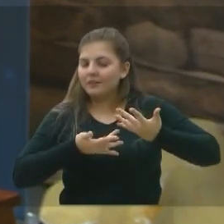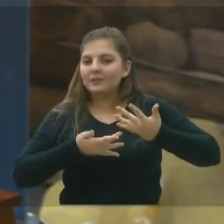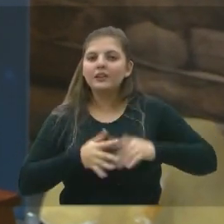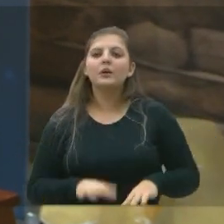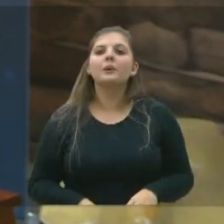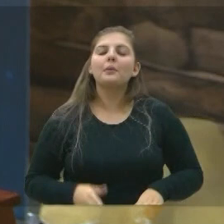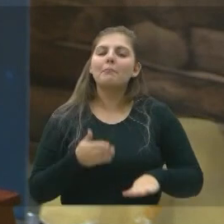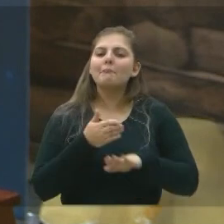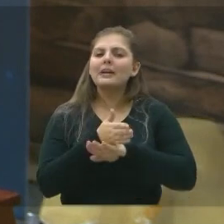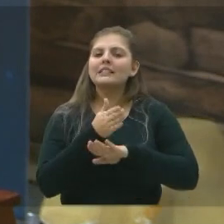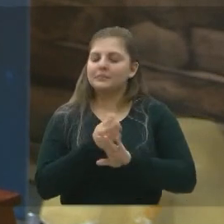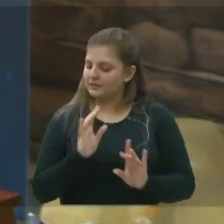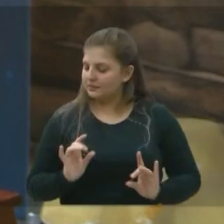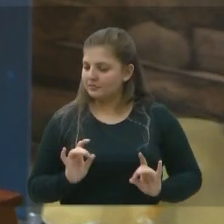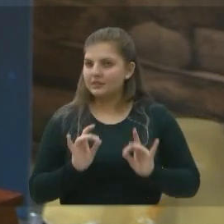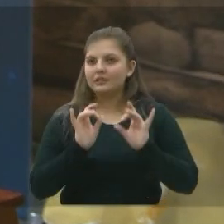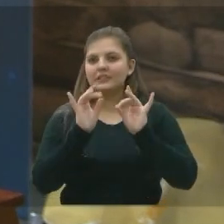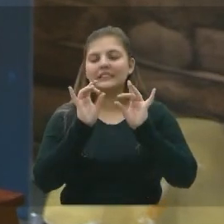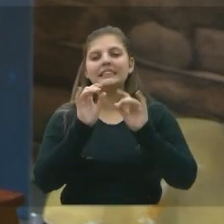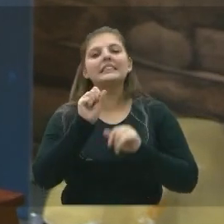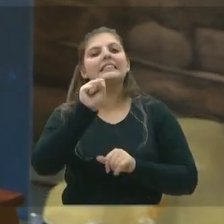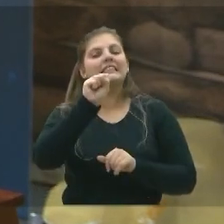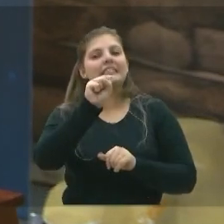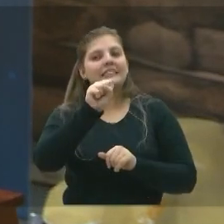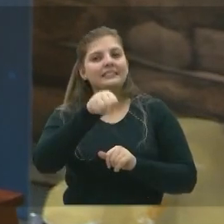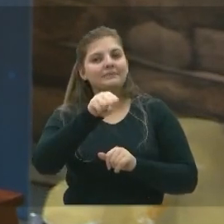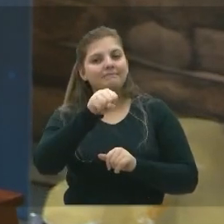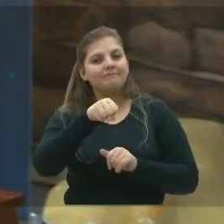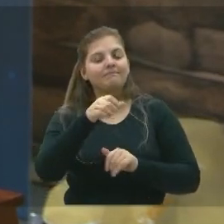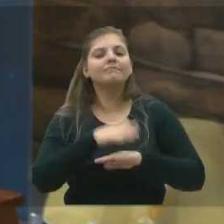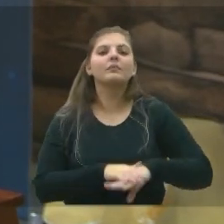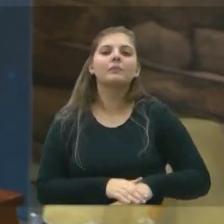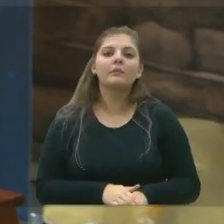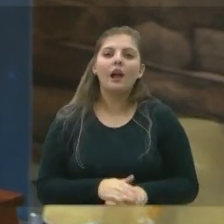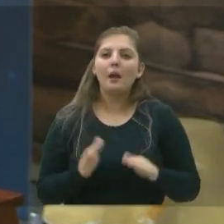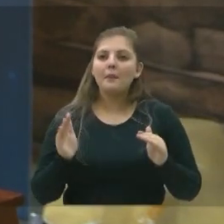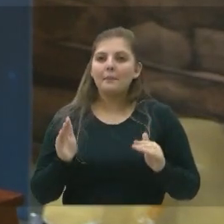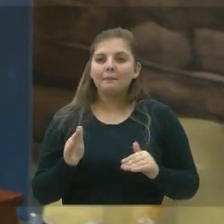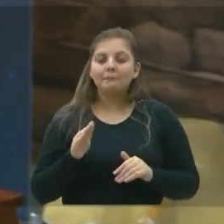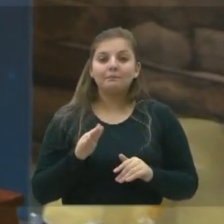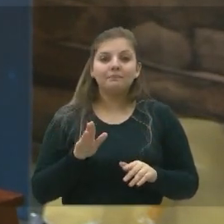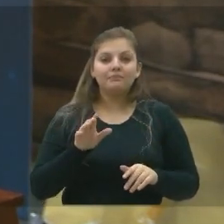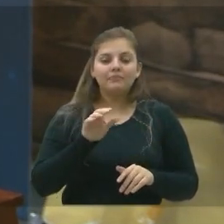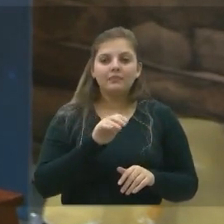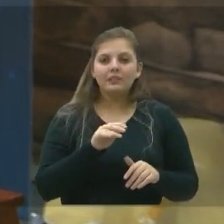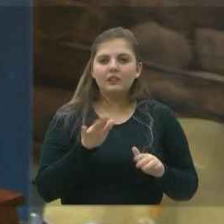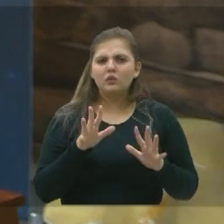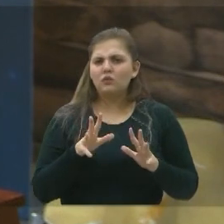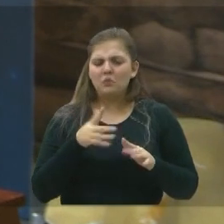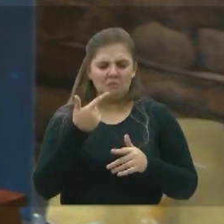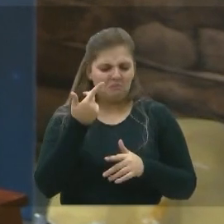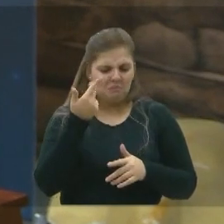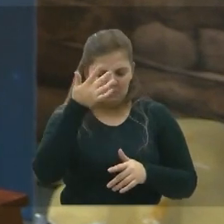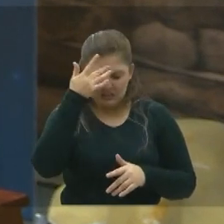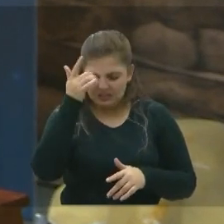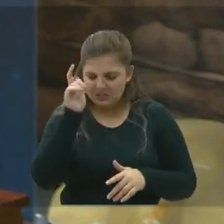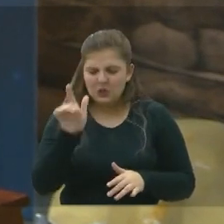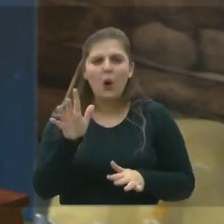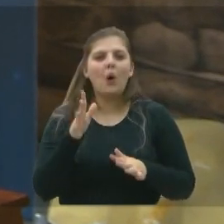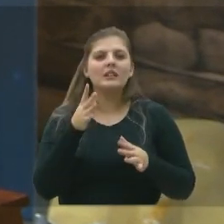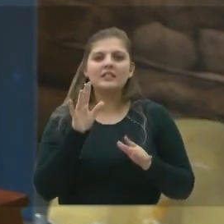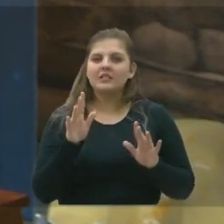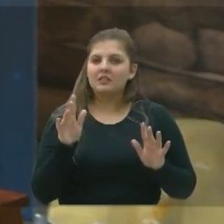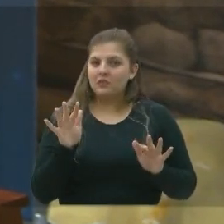muitas participações: Padre Douglas Pinheiro, Irmã Zélia, Álvaro e Daniel, Padre Marlon Lúcio e muito